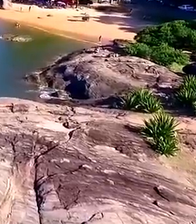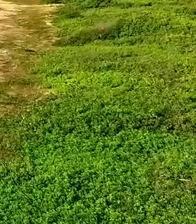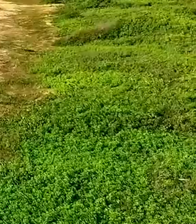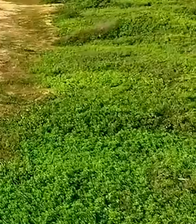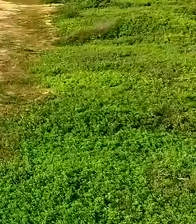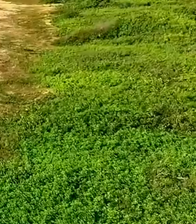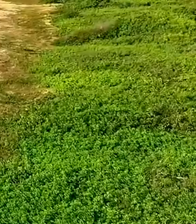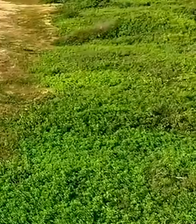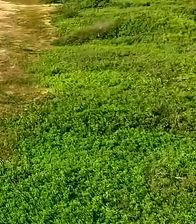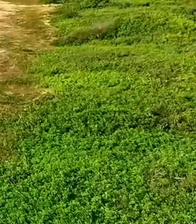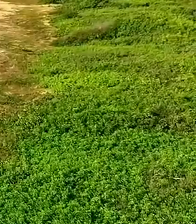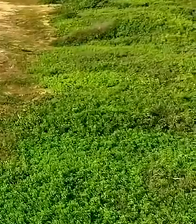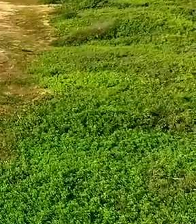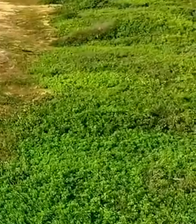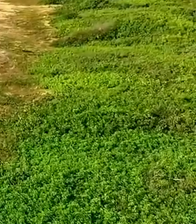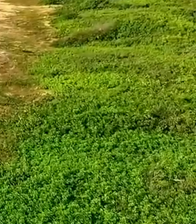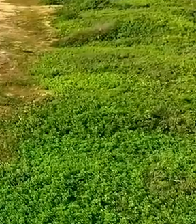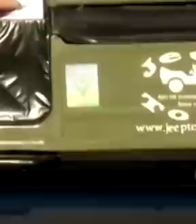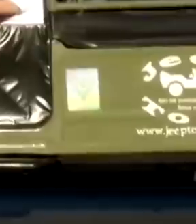Tchau.